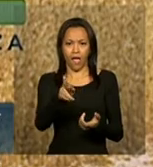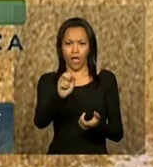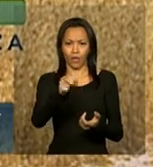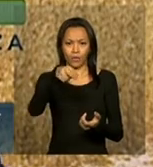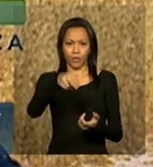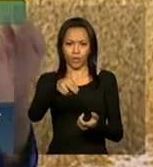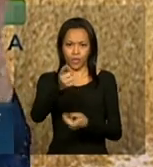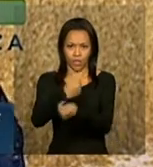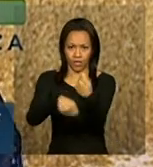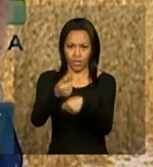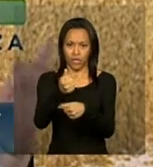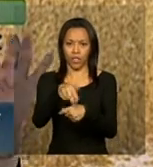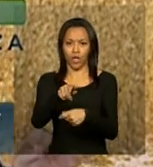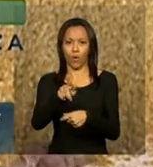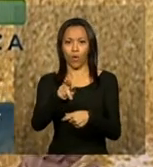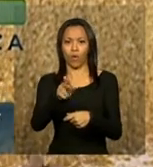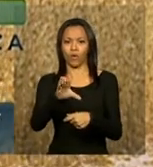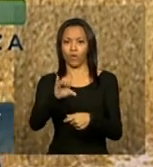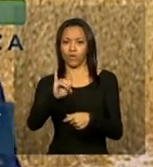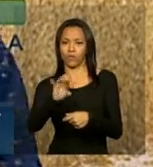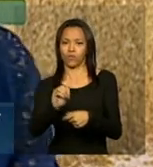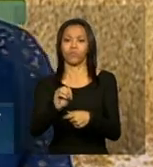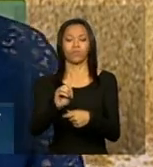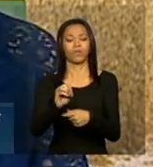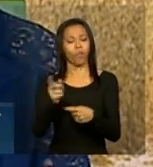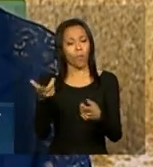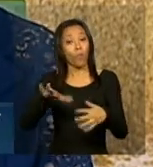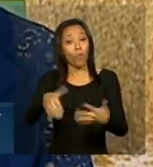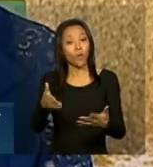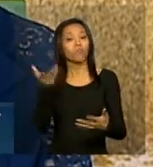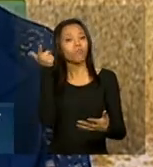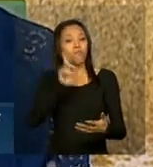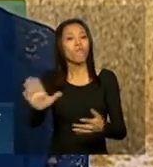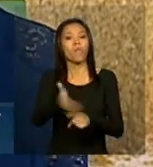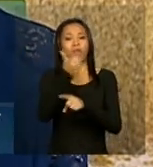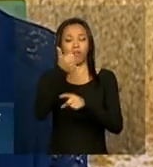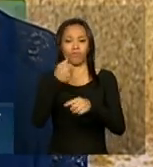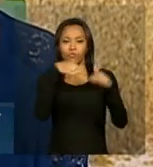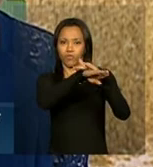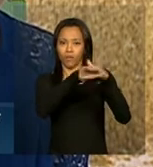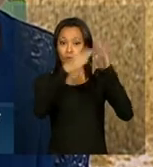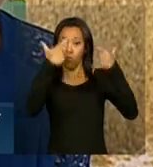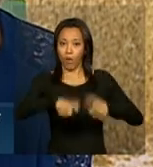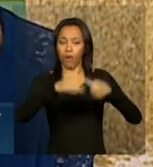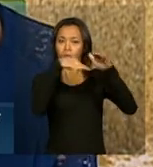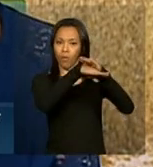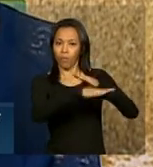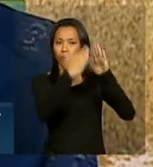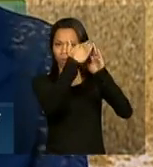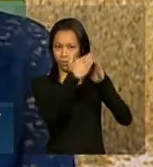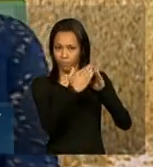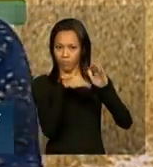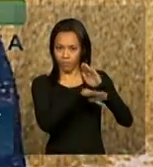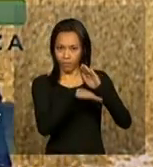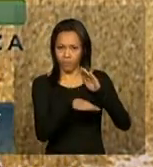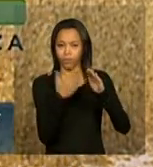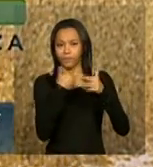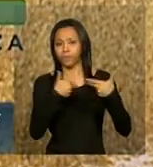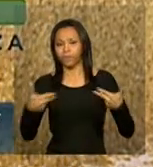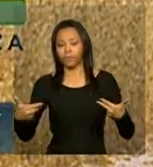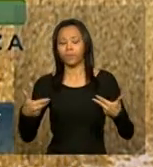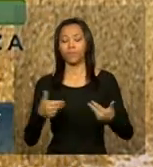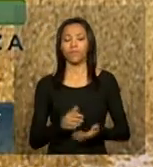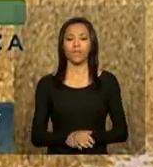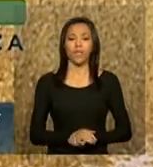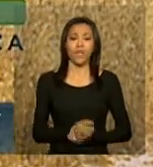capazes de termos armazenagem eficiente. E eu queria